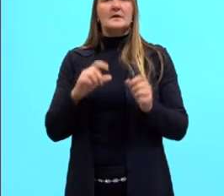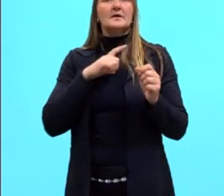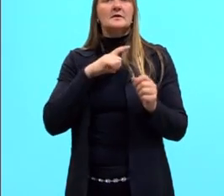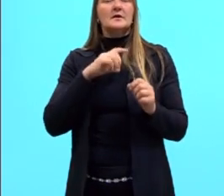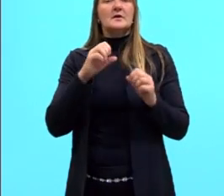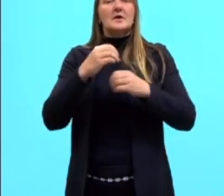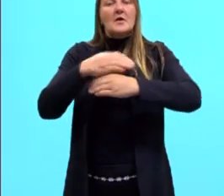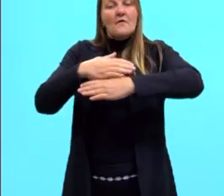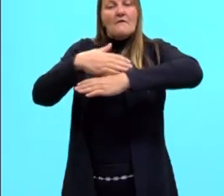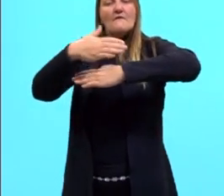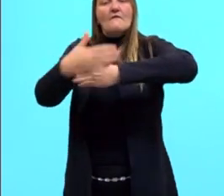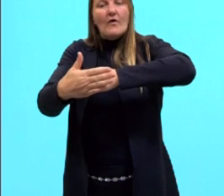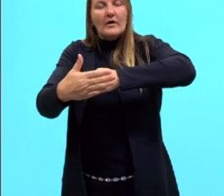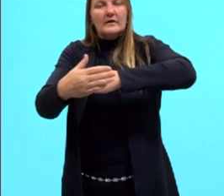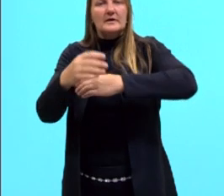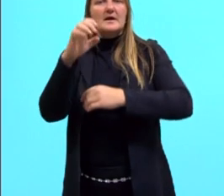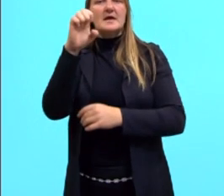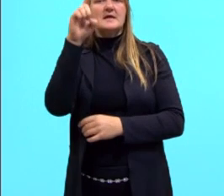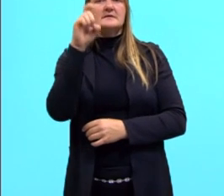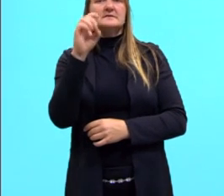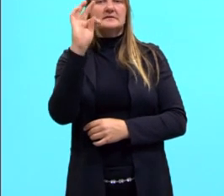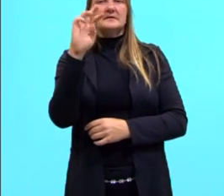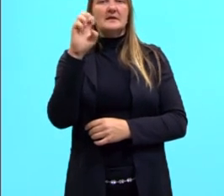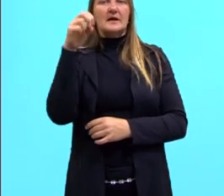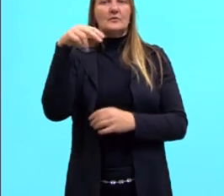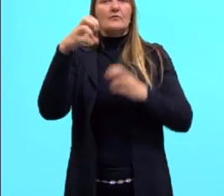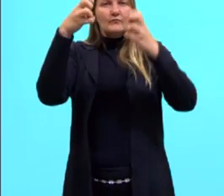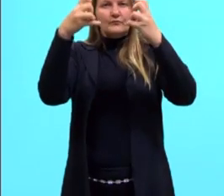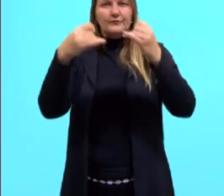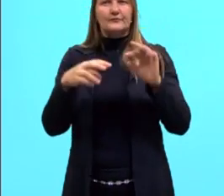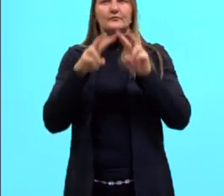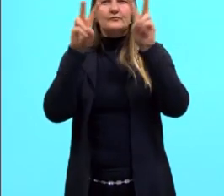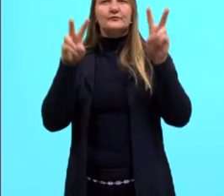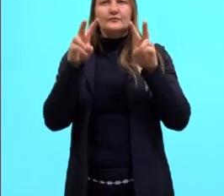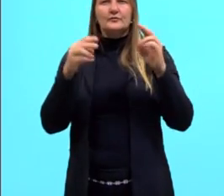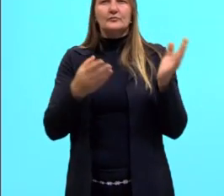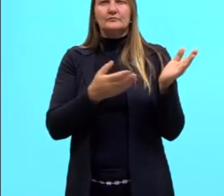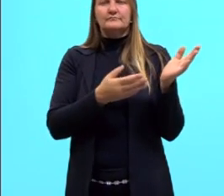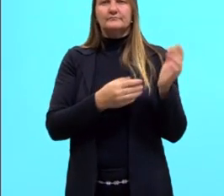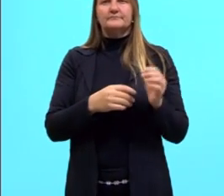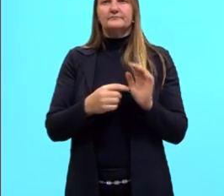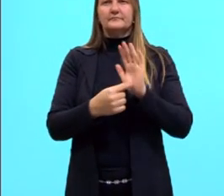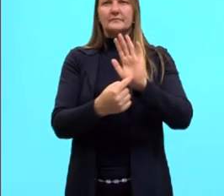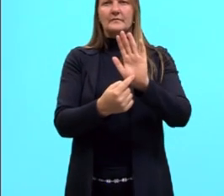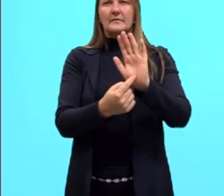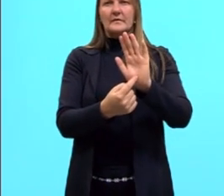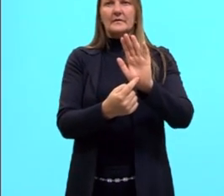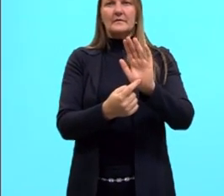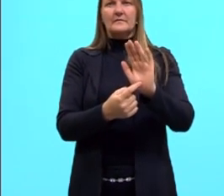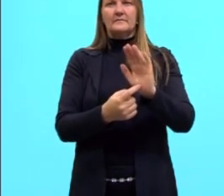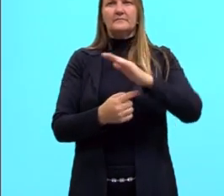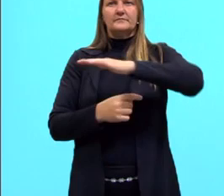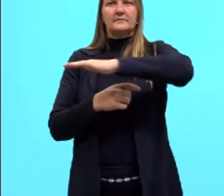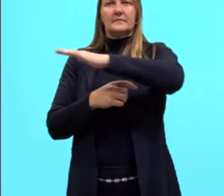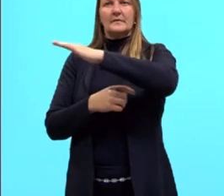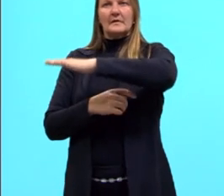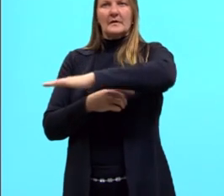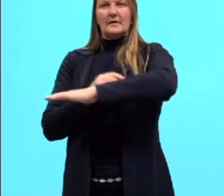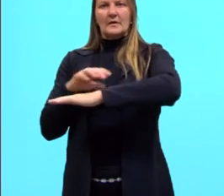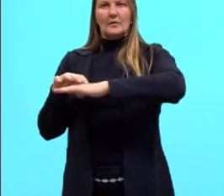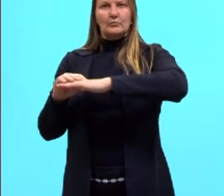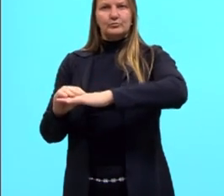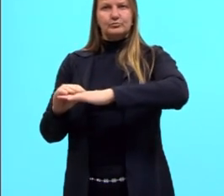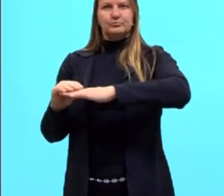externos então nós temos o seguinte aqui o ângulo a e ângulo B